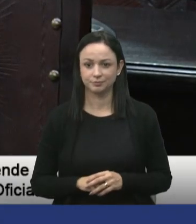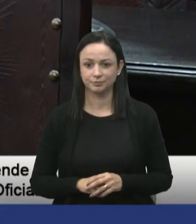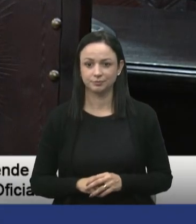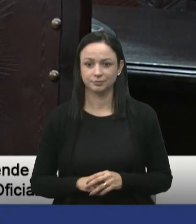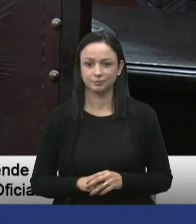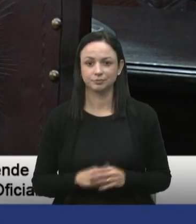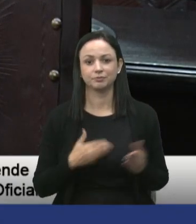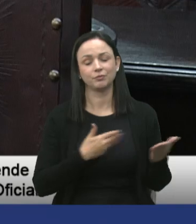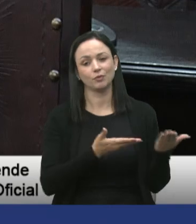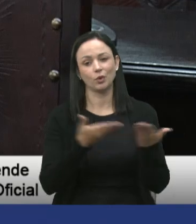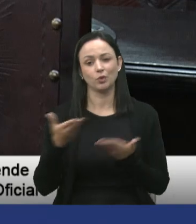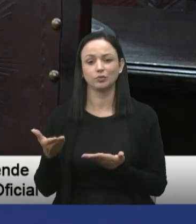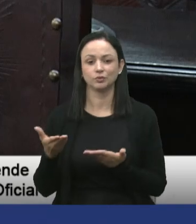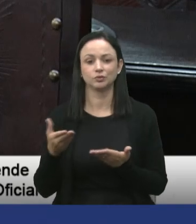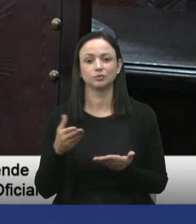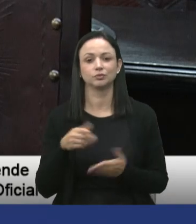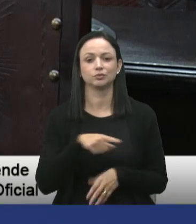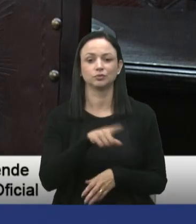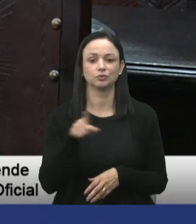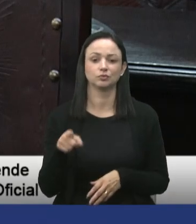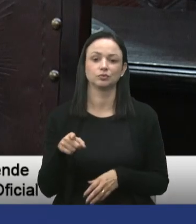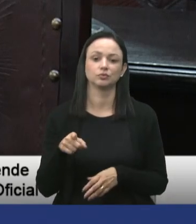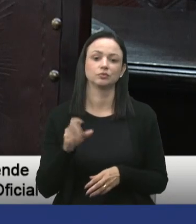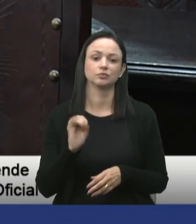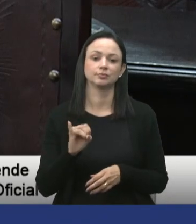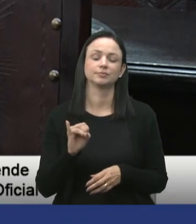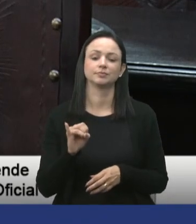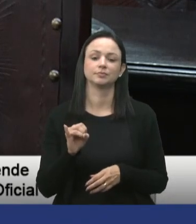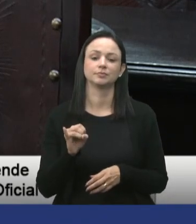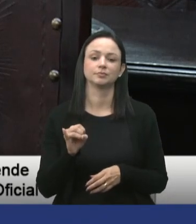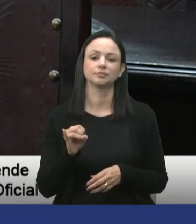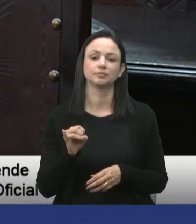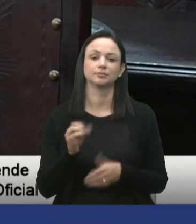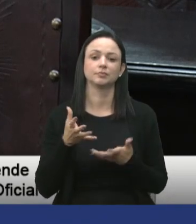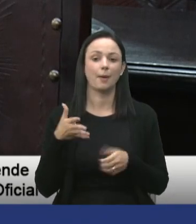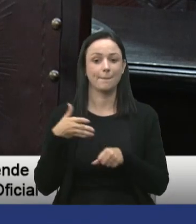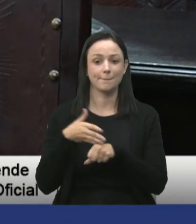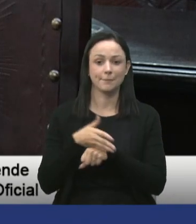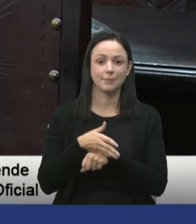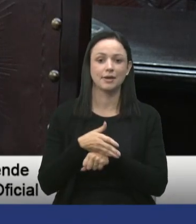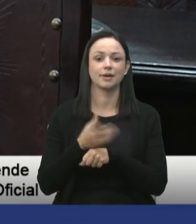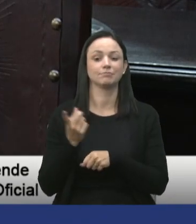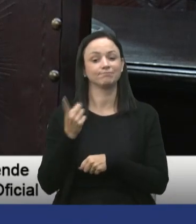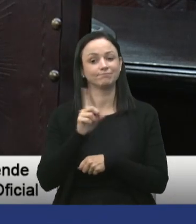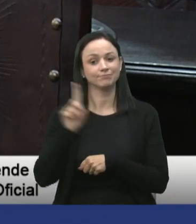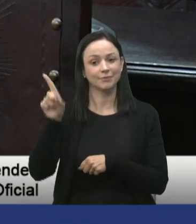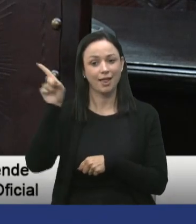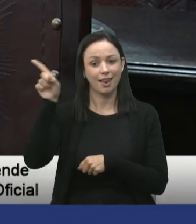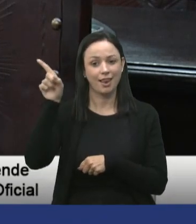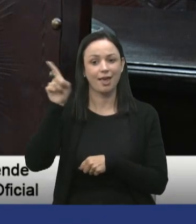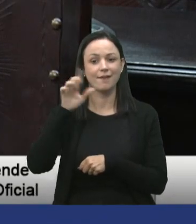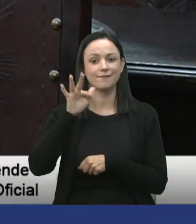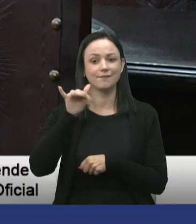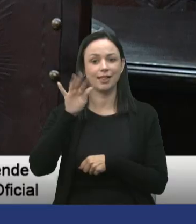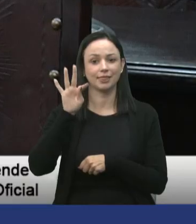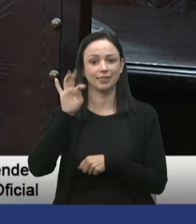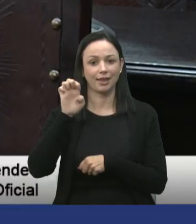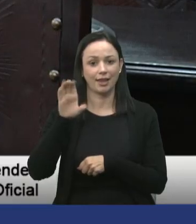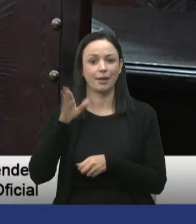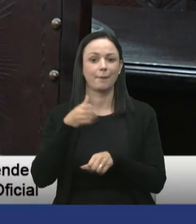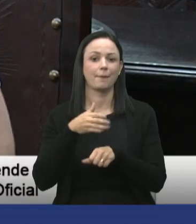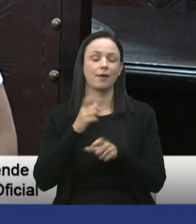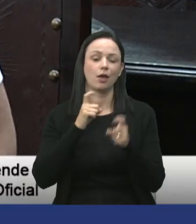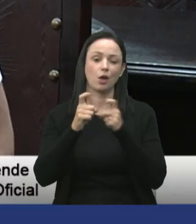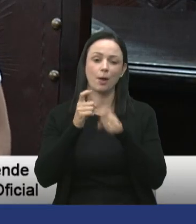E convido vocês, né? Se quiserem aparecer lá na FATEC, participar de uma reunião, vou